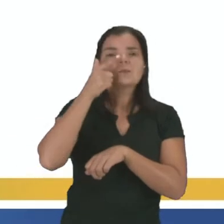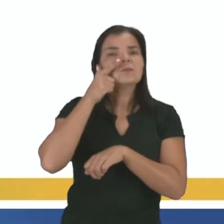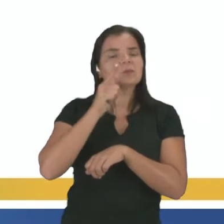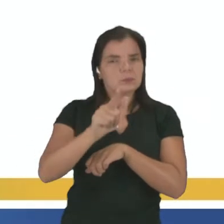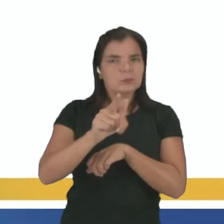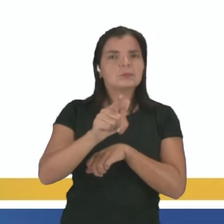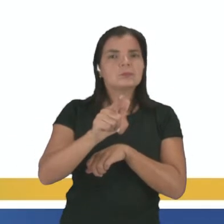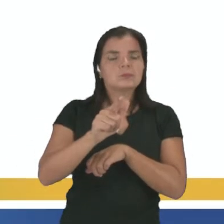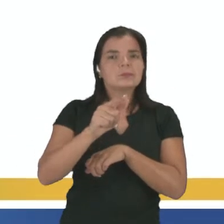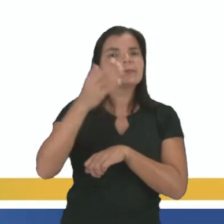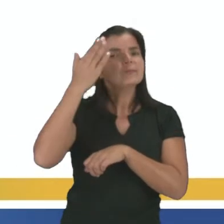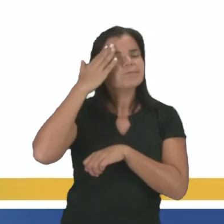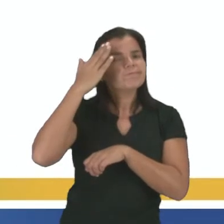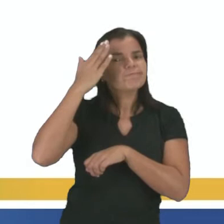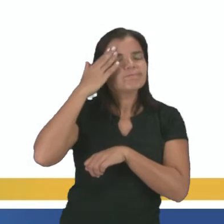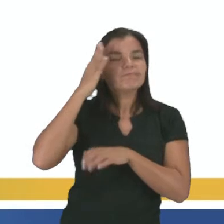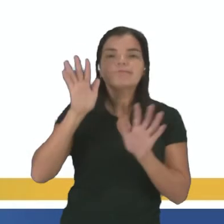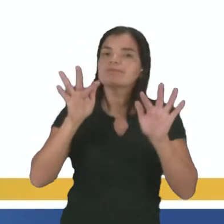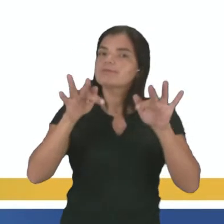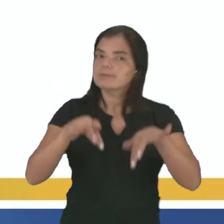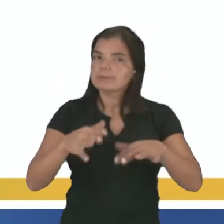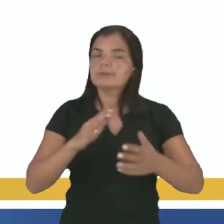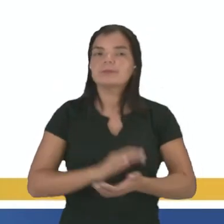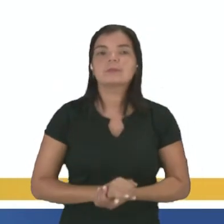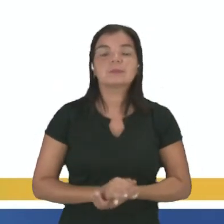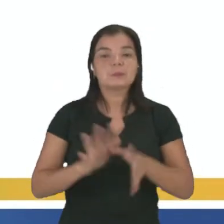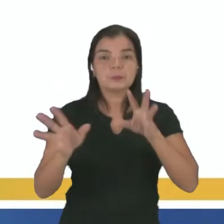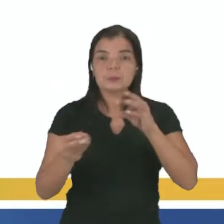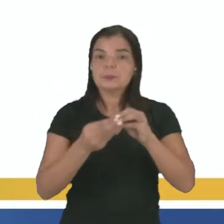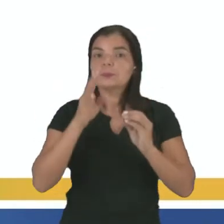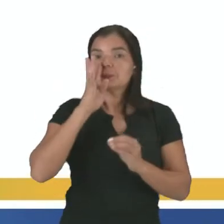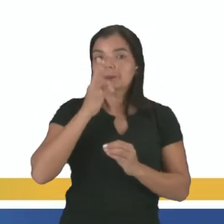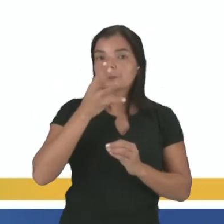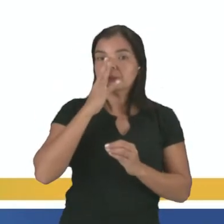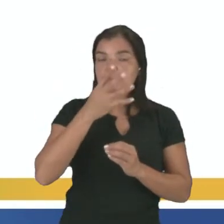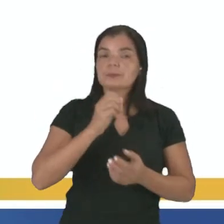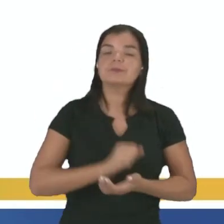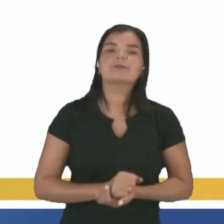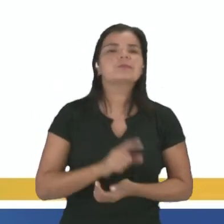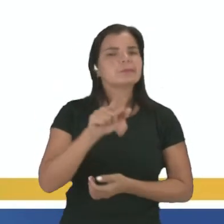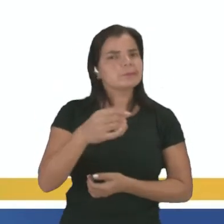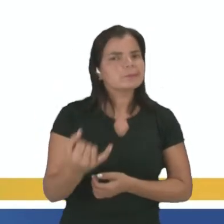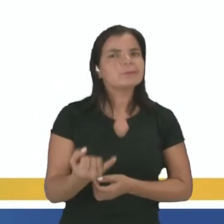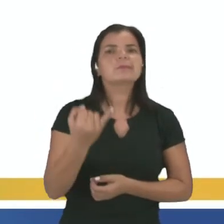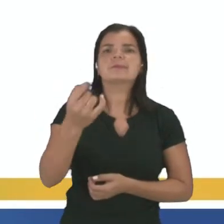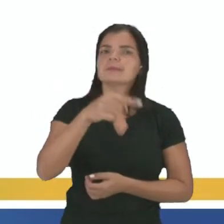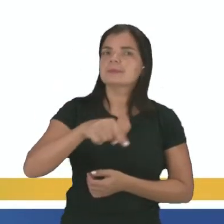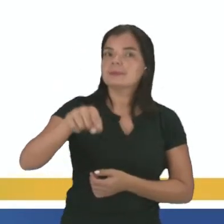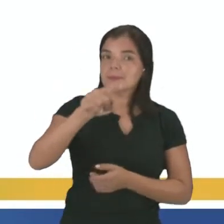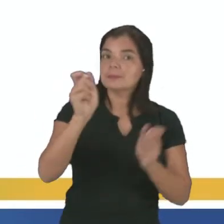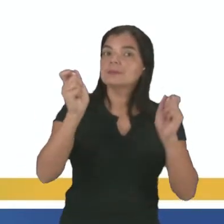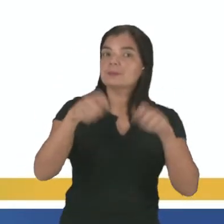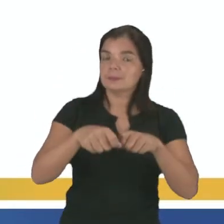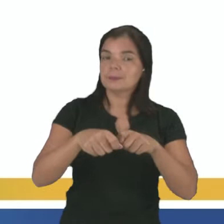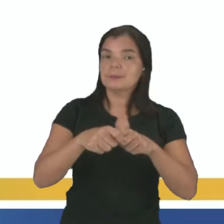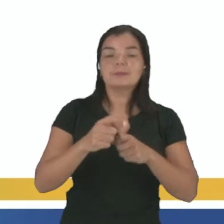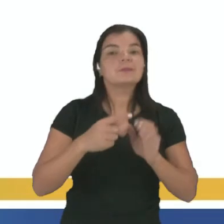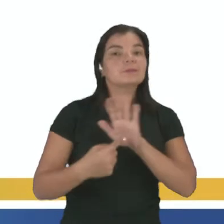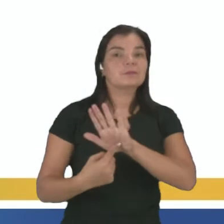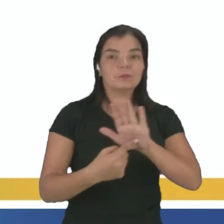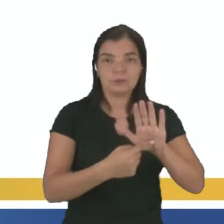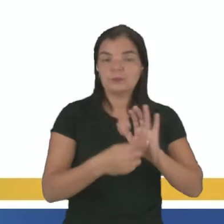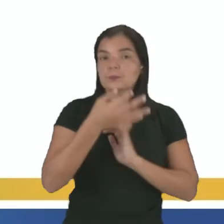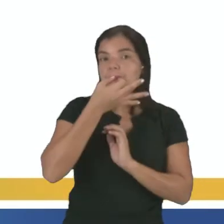chegasse naquela conclusão, naquele resumo crítico? Tá bom? Então, é importante, se você puder, citar